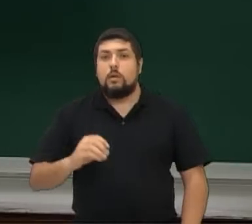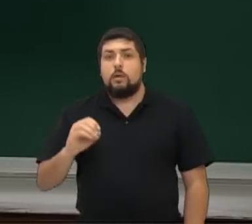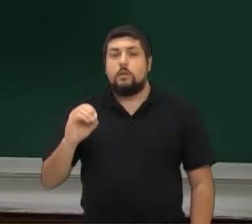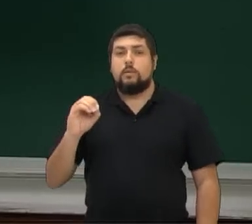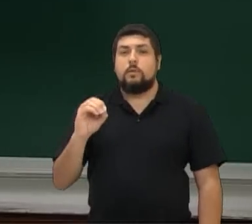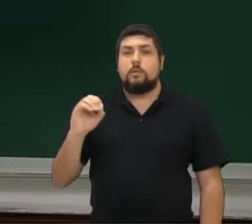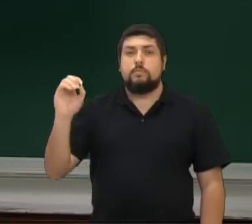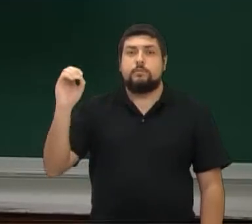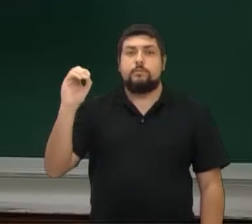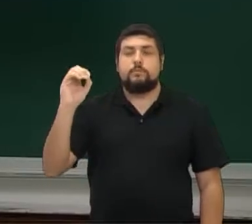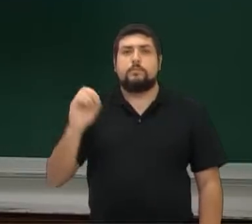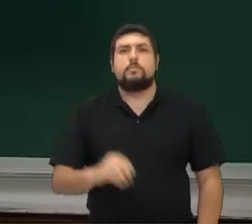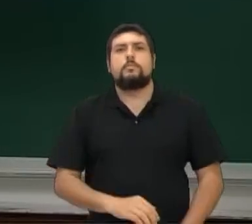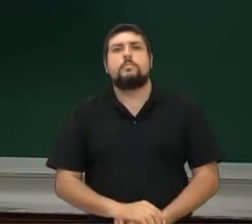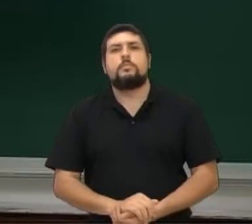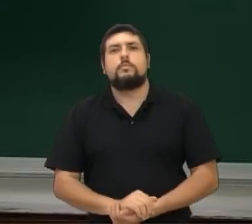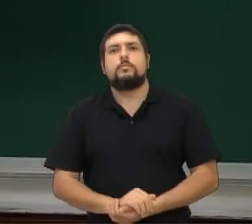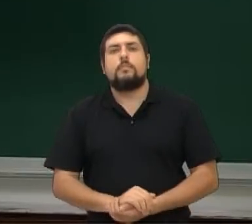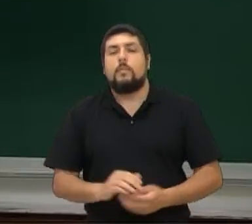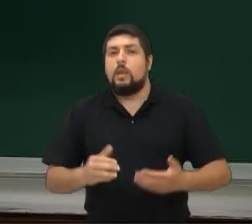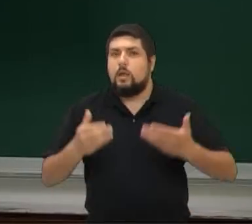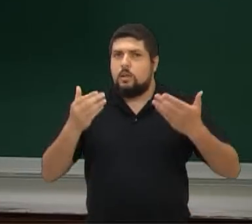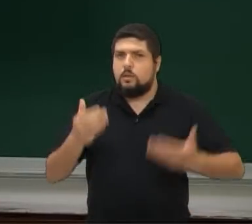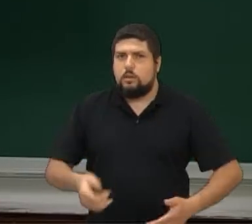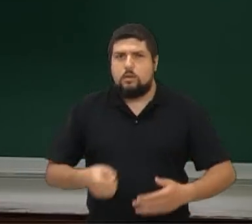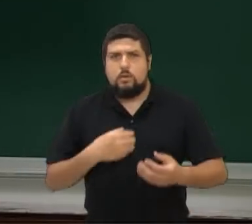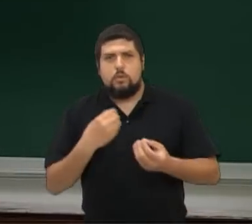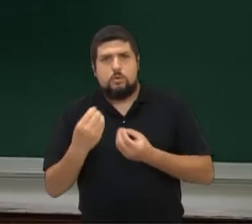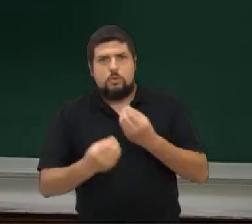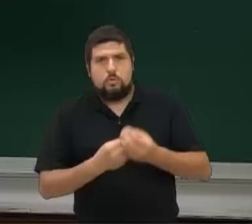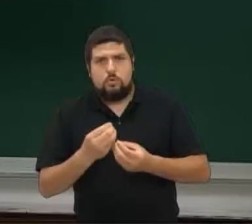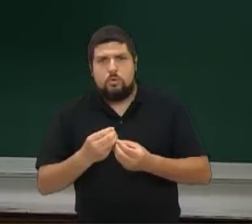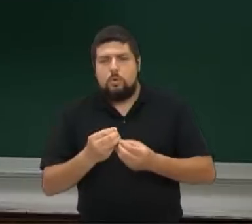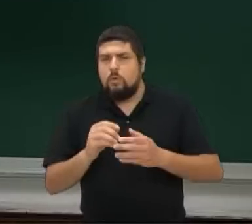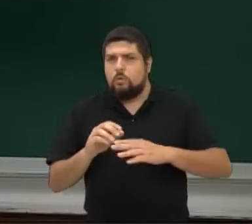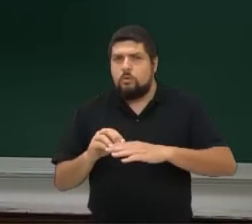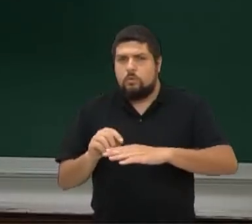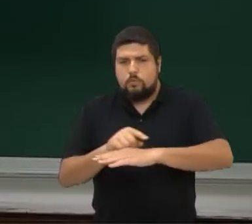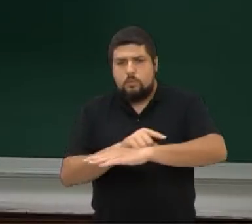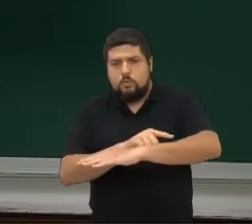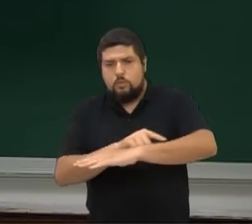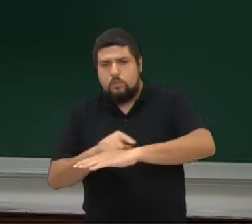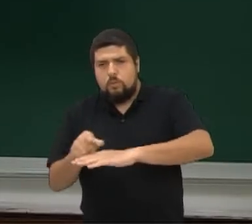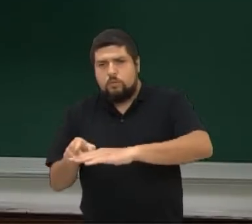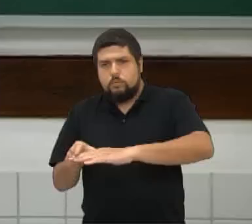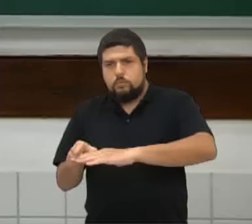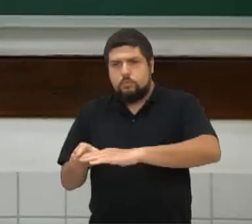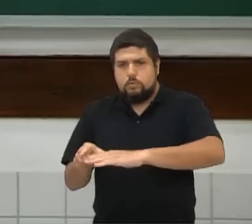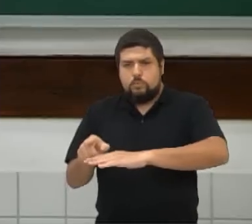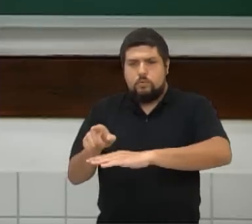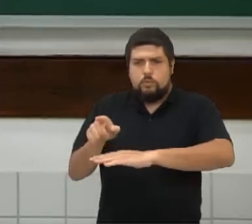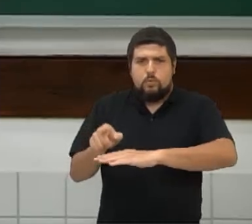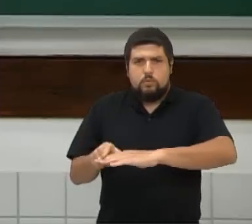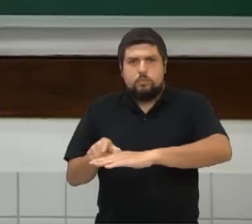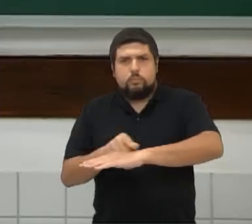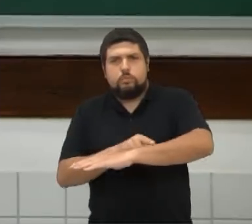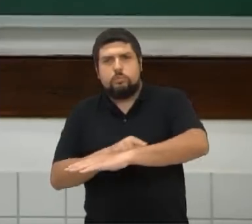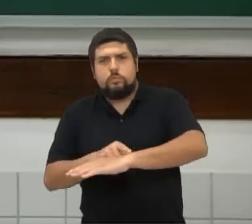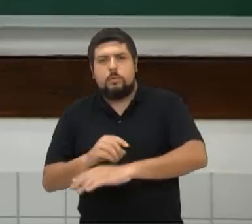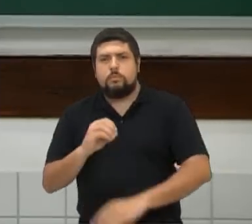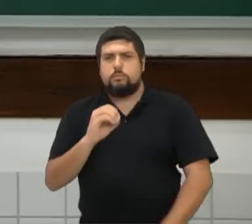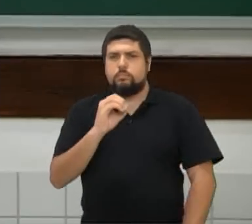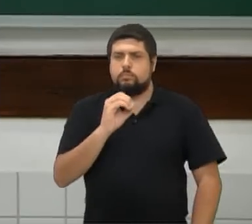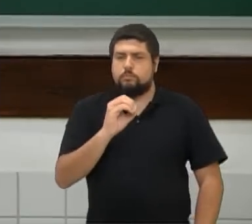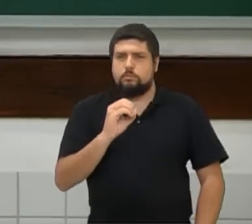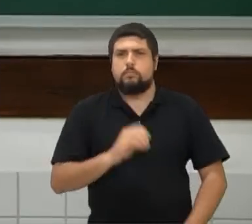é dessa maneira que nós representamos na geometria um ângulo de 0 graus, ok?